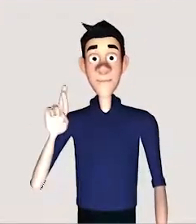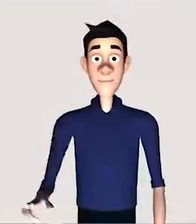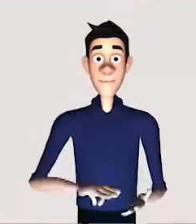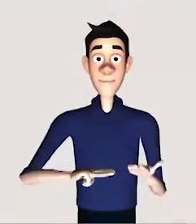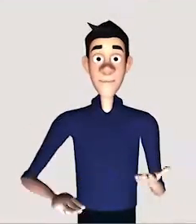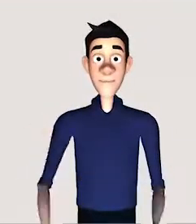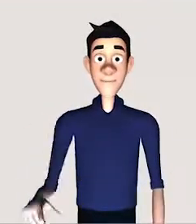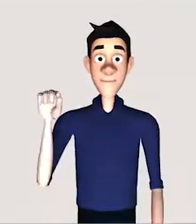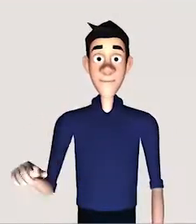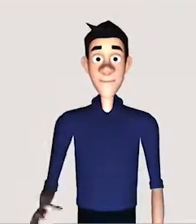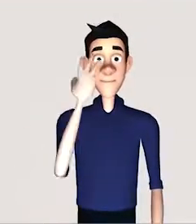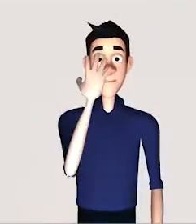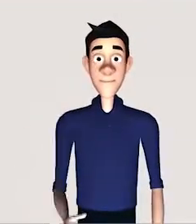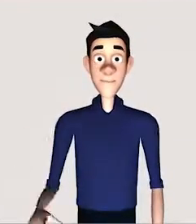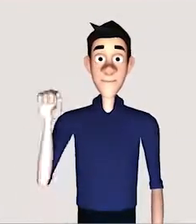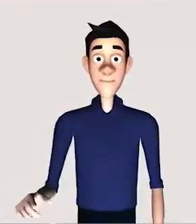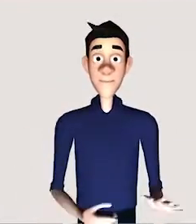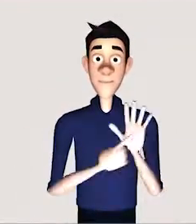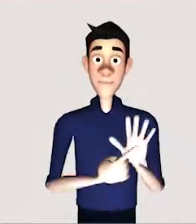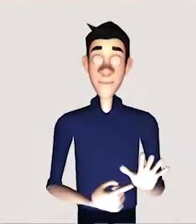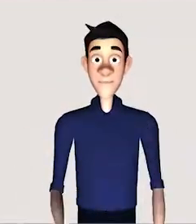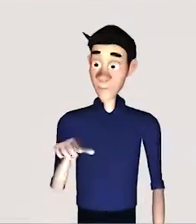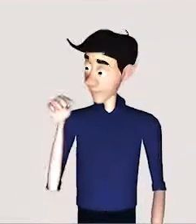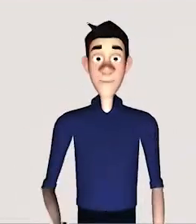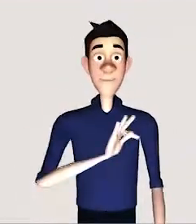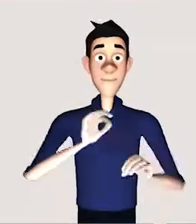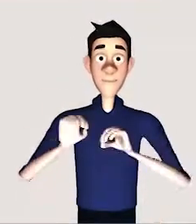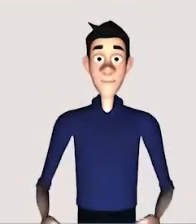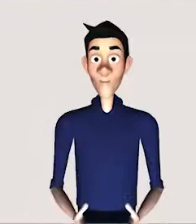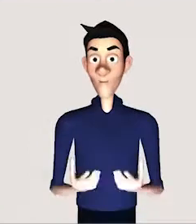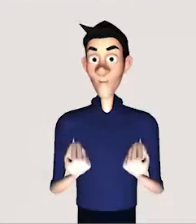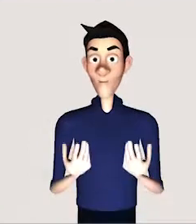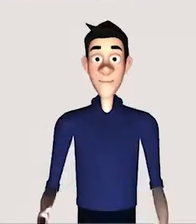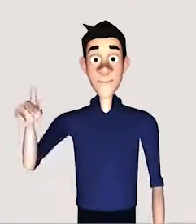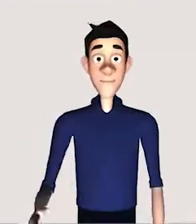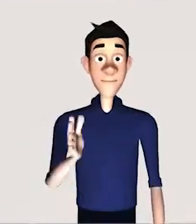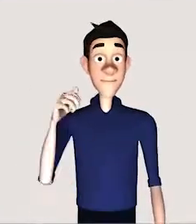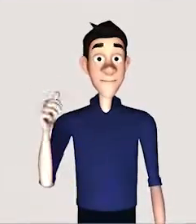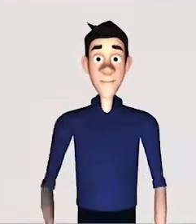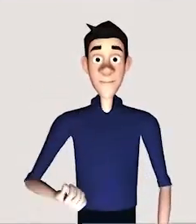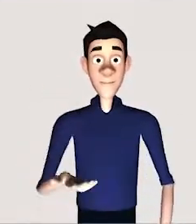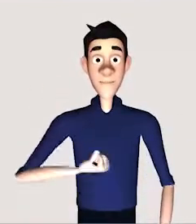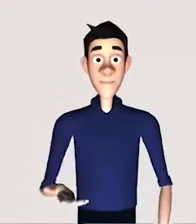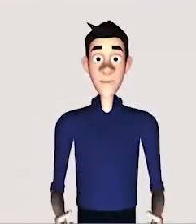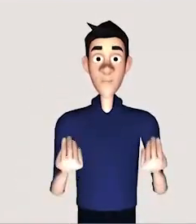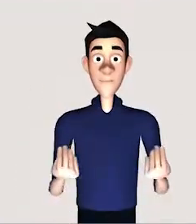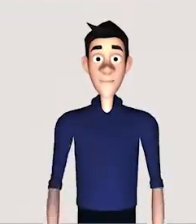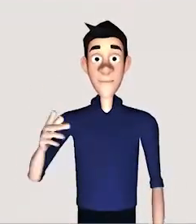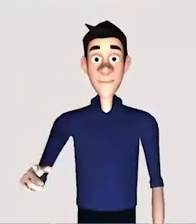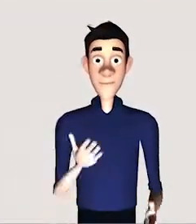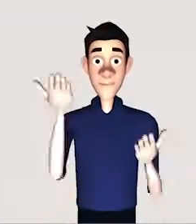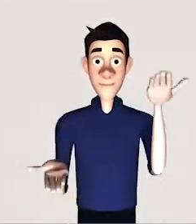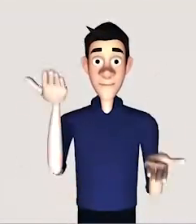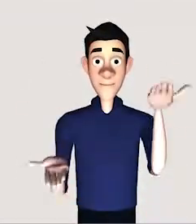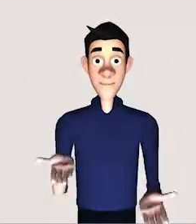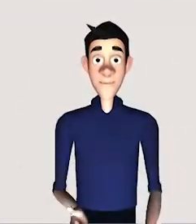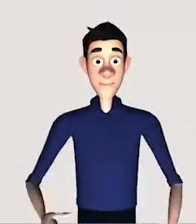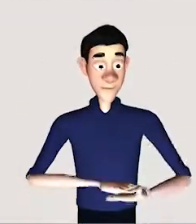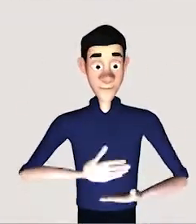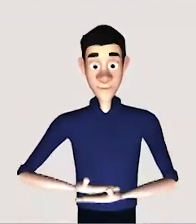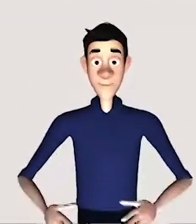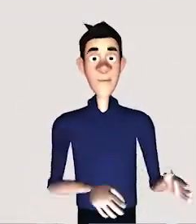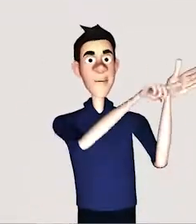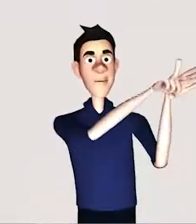Porque para a coleta dos dados, a gente imagina, por exemplo, que um questionário seja suficiente para a gente coletar os dados que a